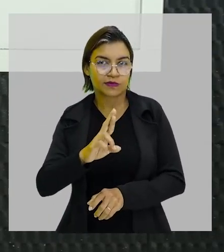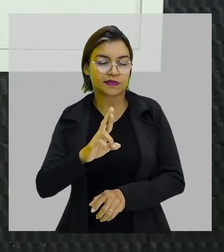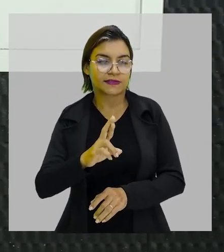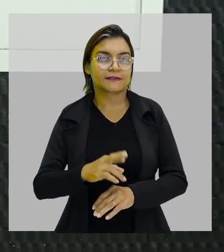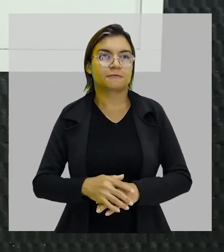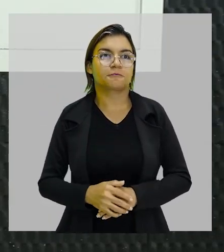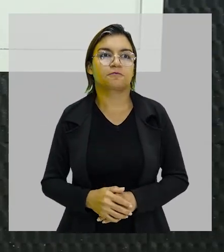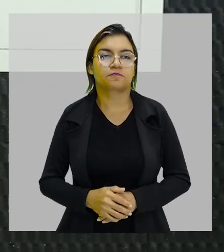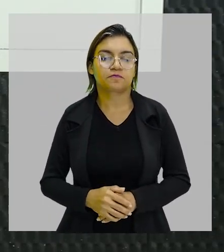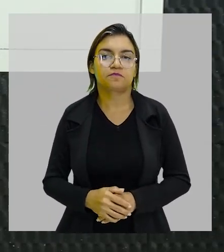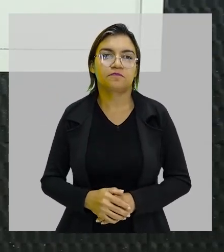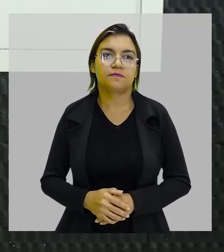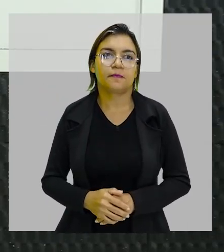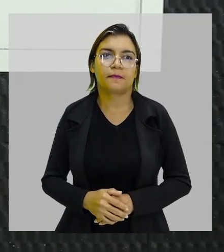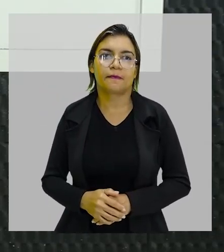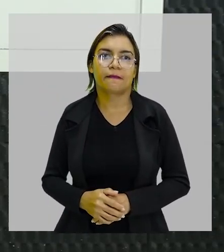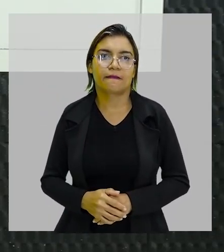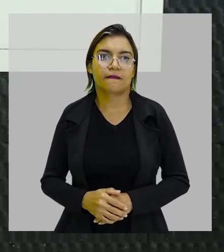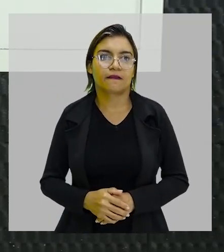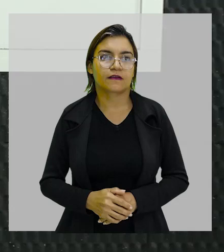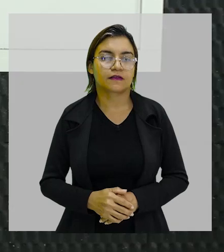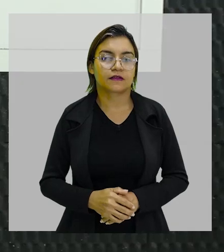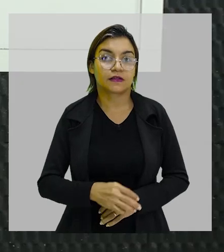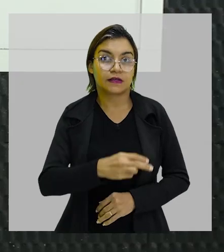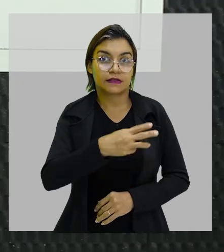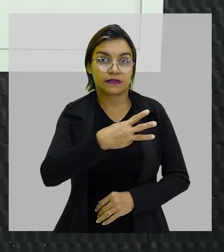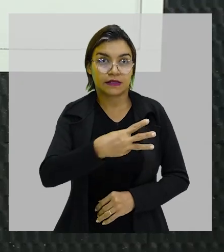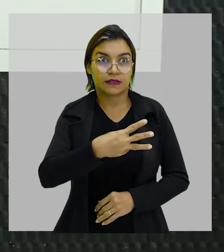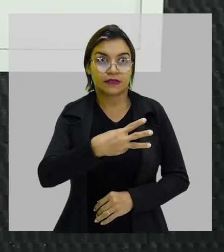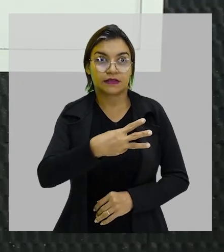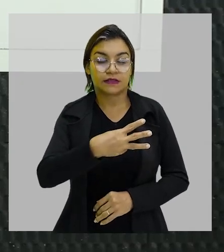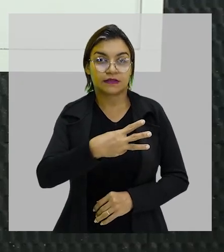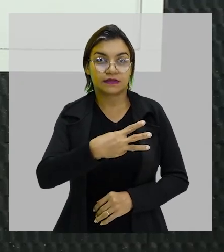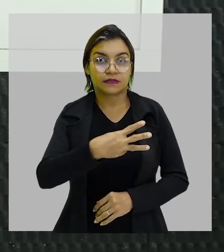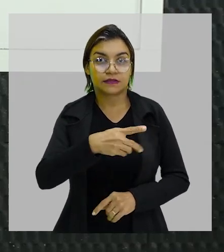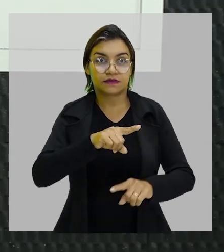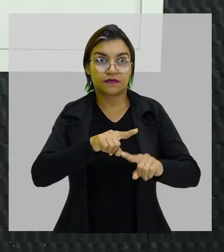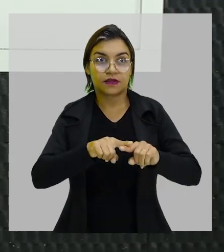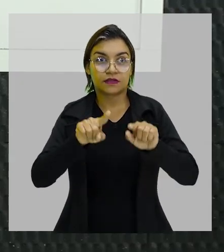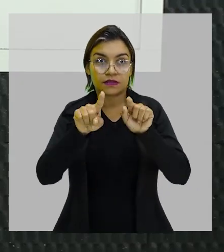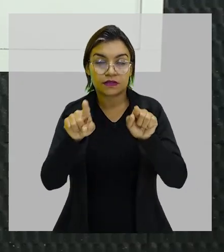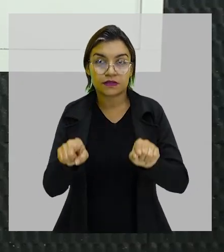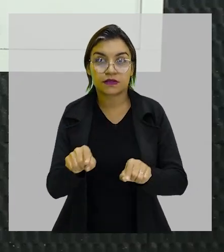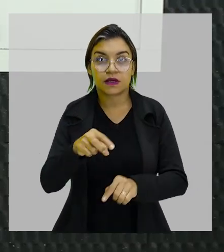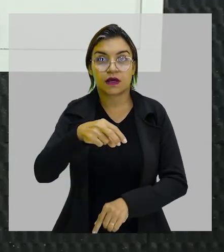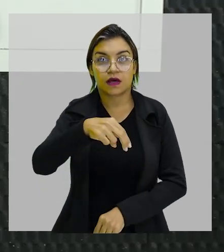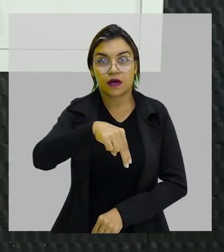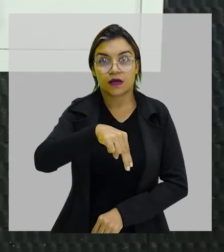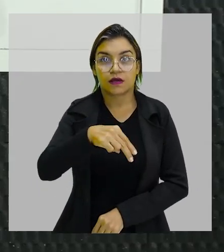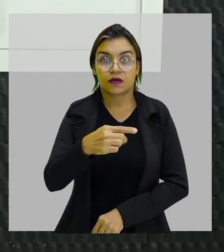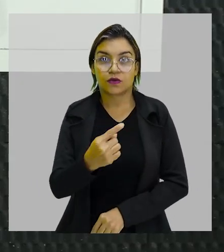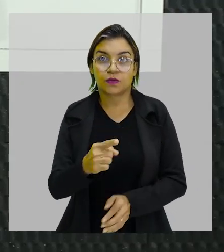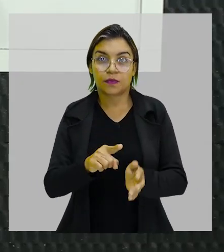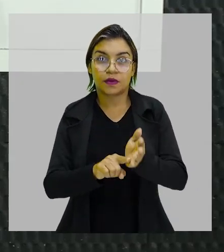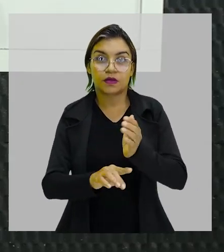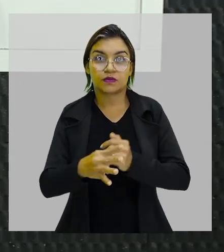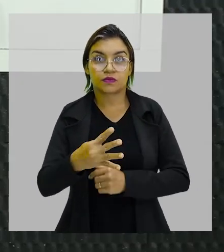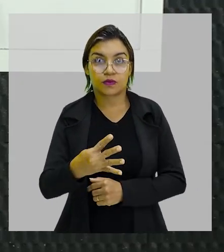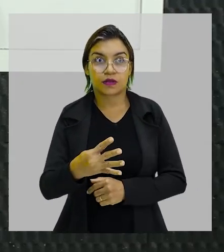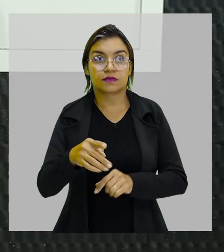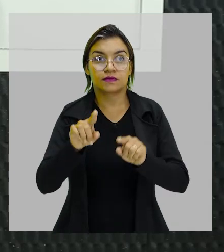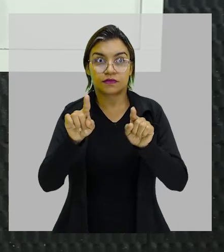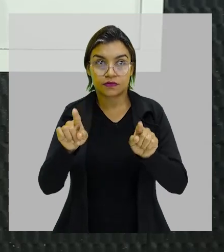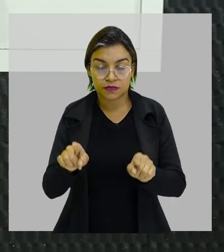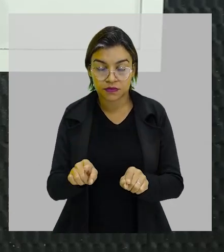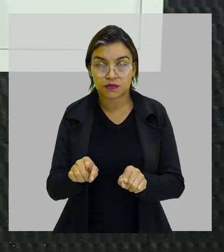ó, 3, que multiplica N1 menos 4, vezes, né? Quer